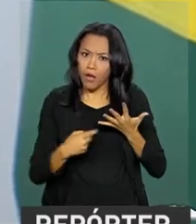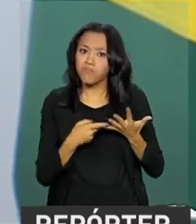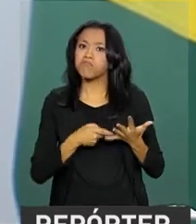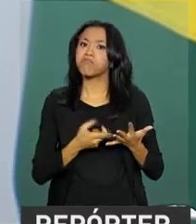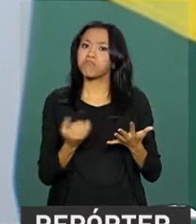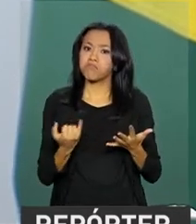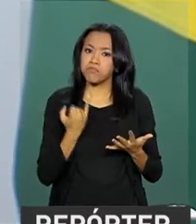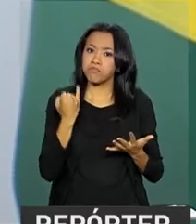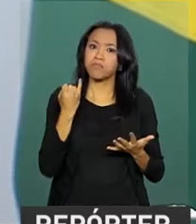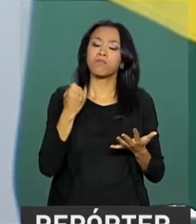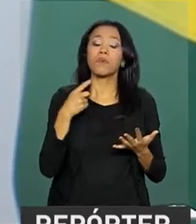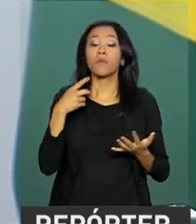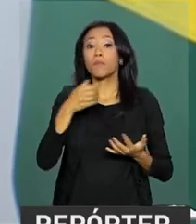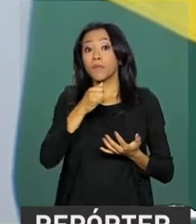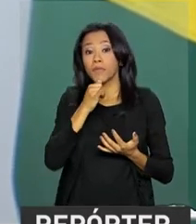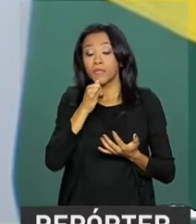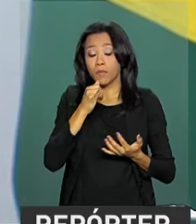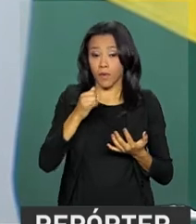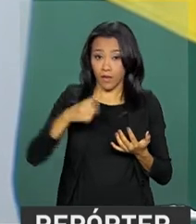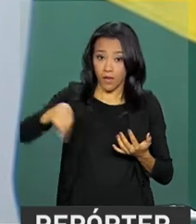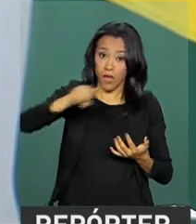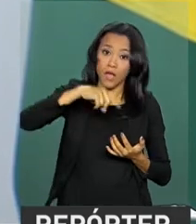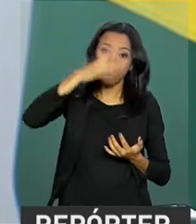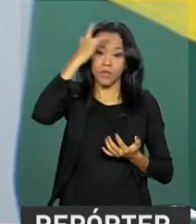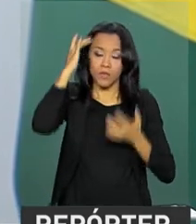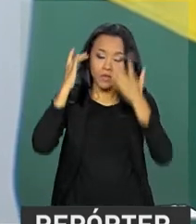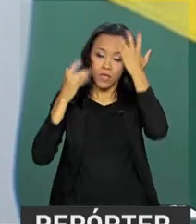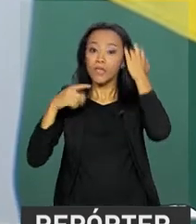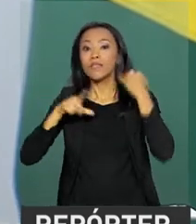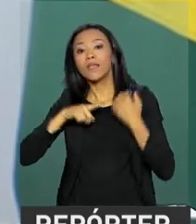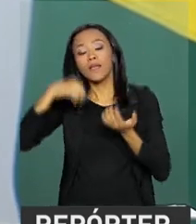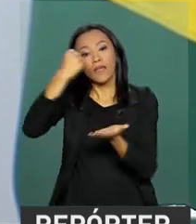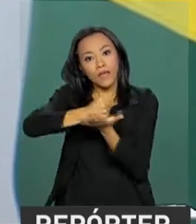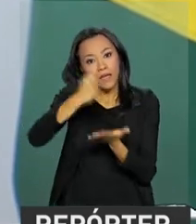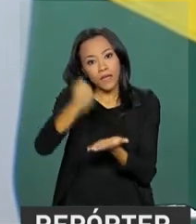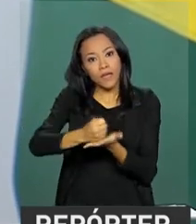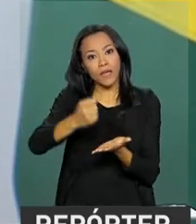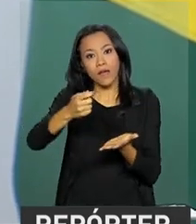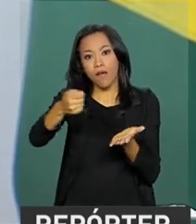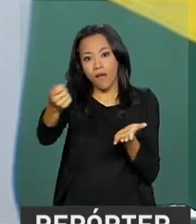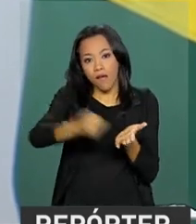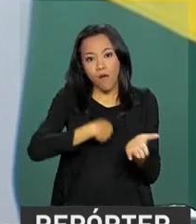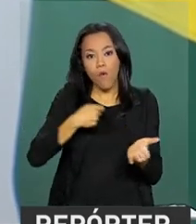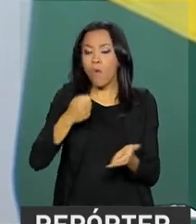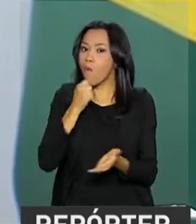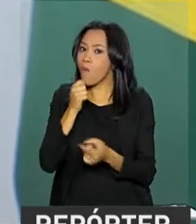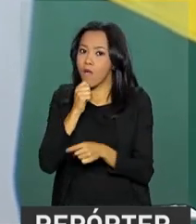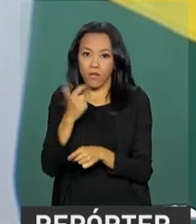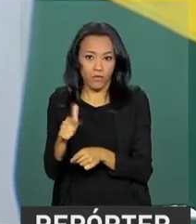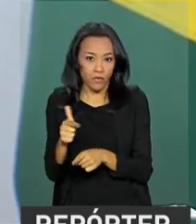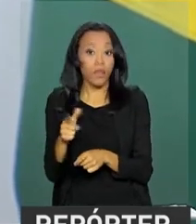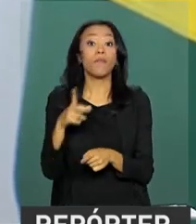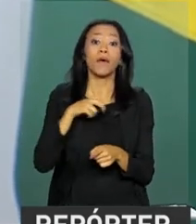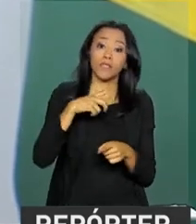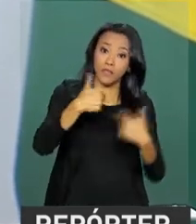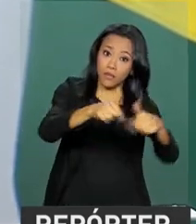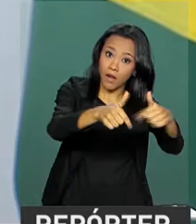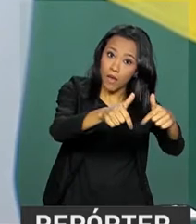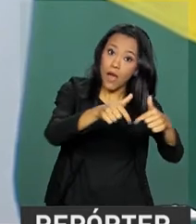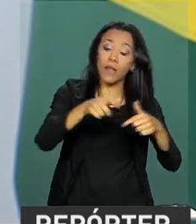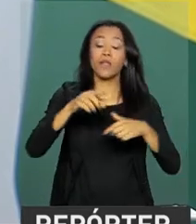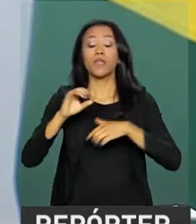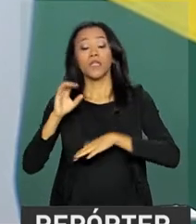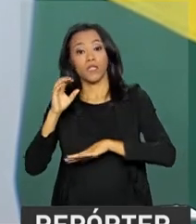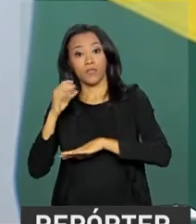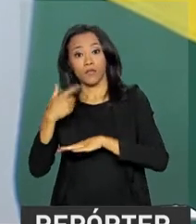é a questão dos ocupados naqueles que ou têm carteira assinada ou não tendo carteira assinada têm emprego informal hoje não têm